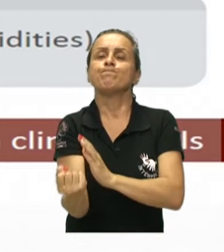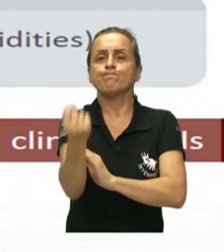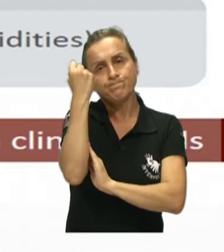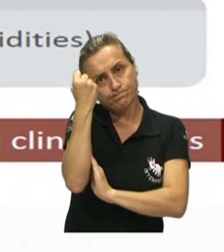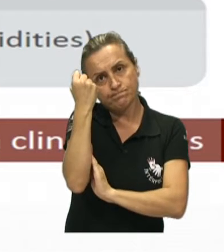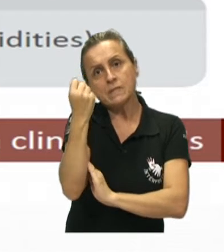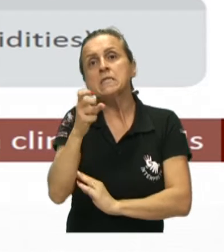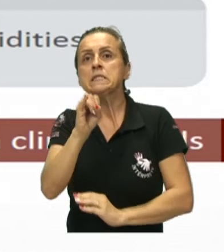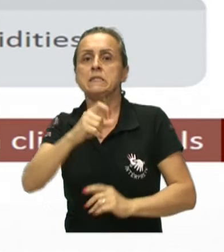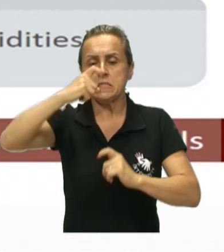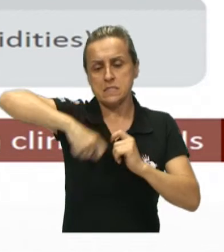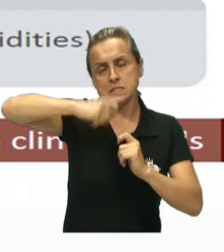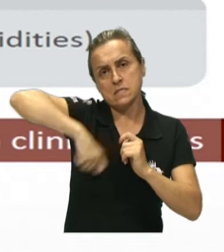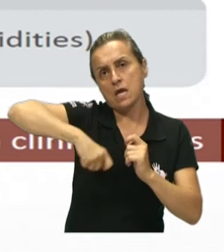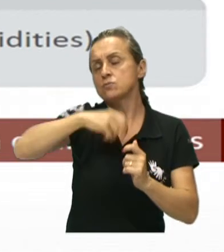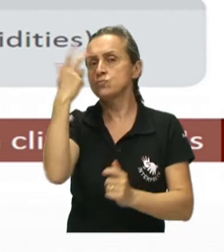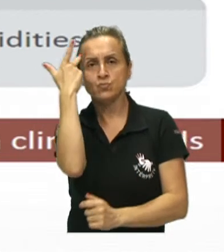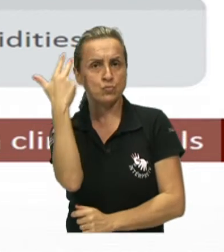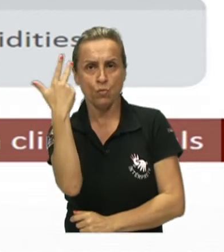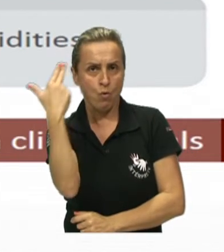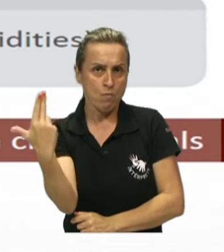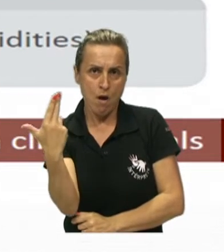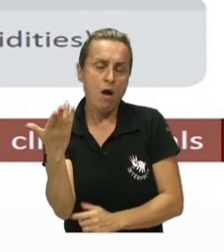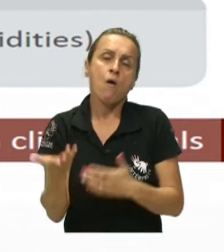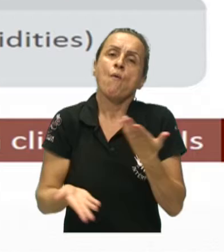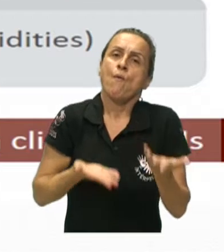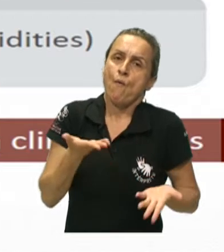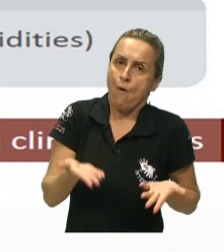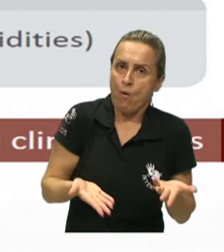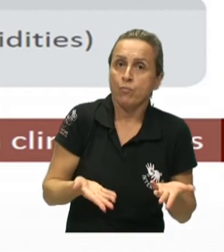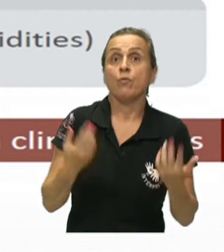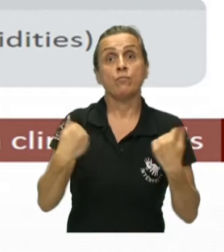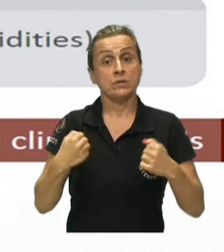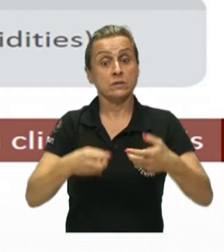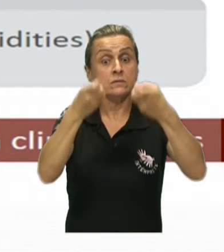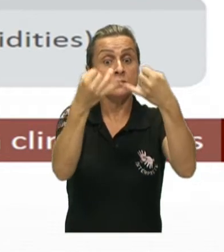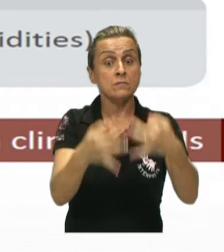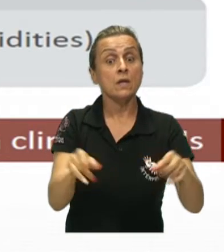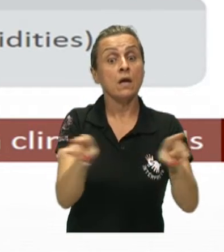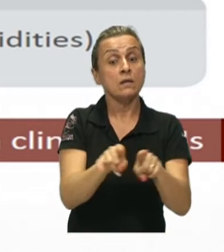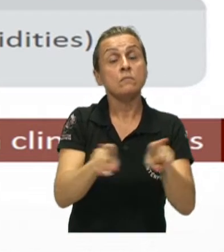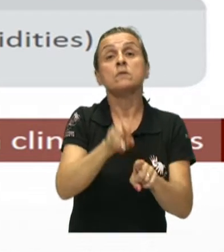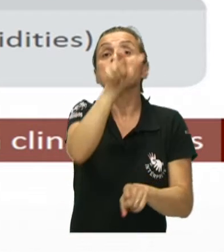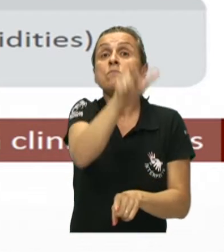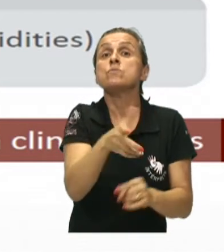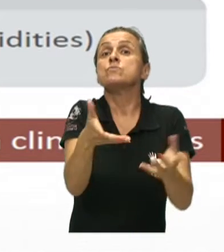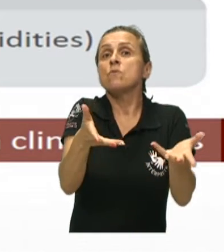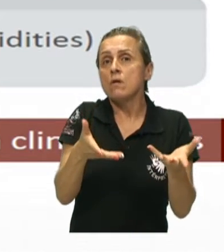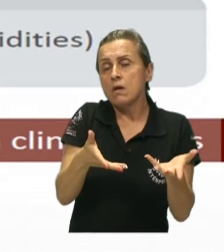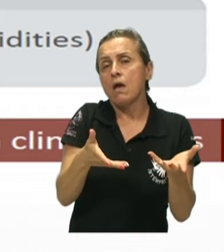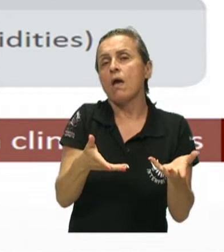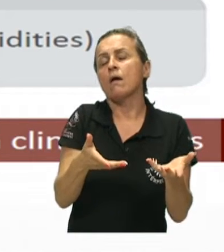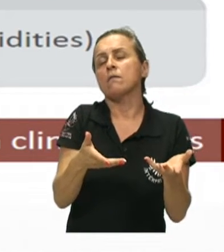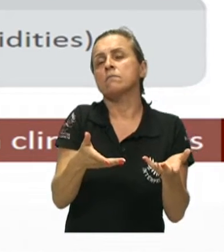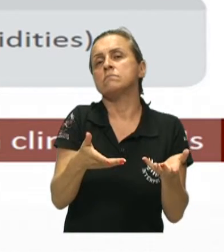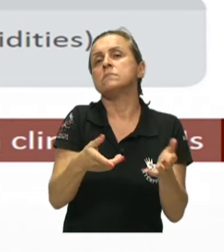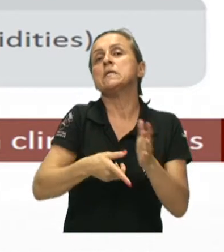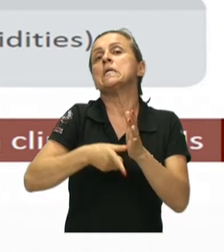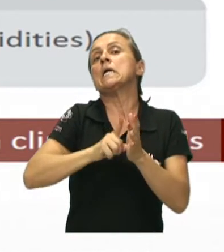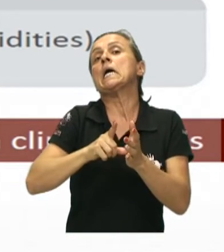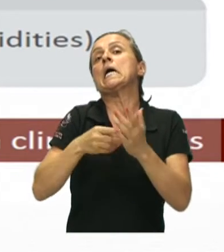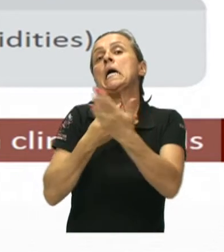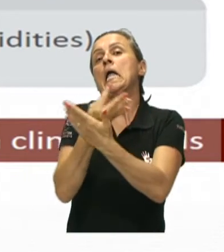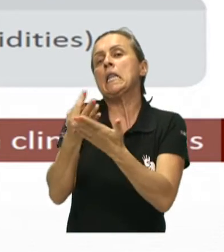ativa, e daí... A gente tem que explicar também, foi um dos questionamentos do Maurício, a questão da terapia. Quais